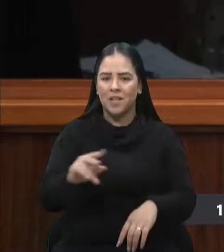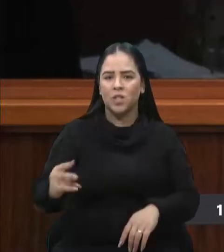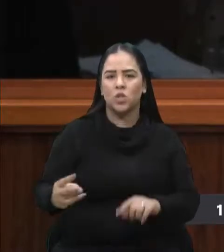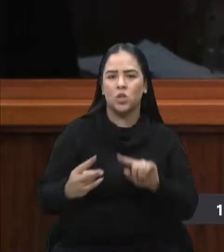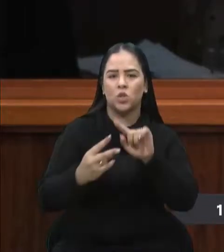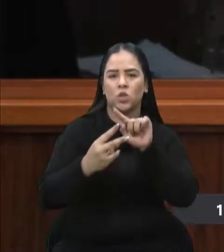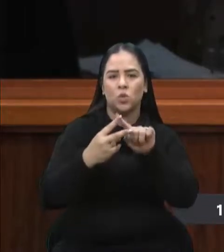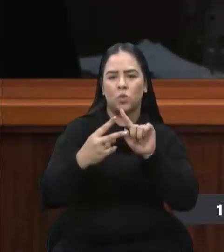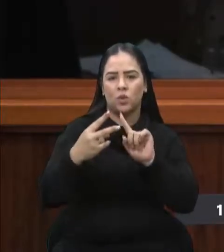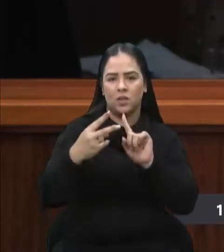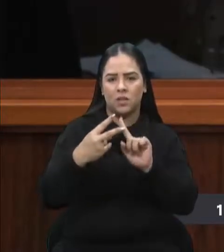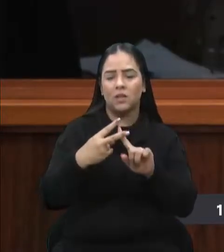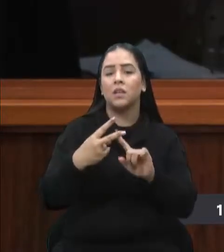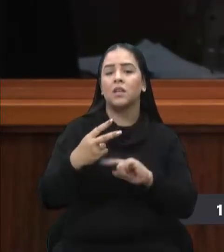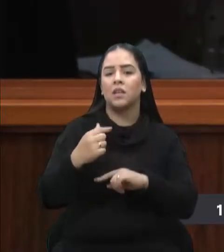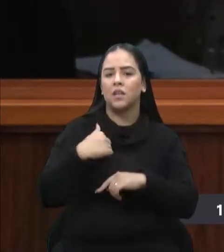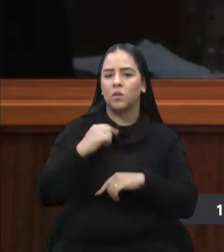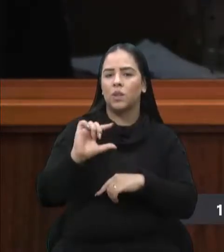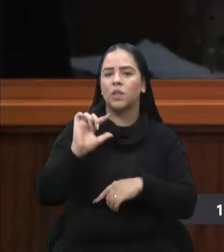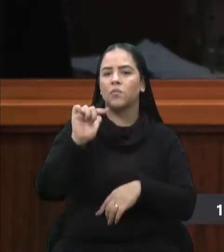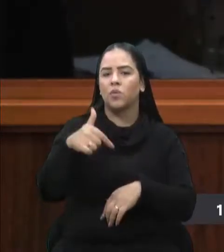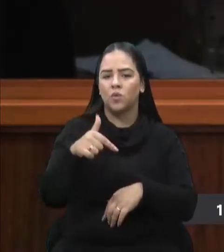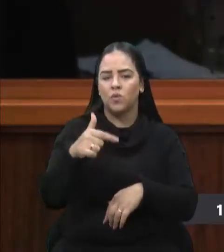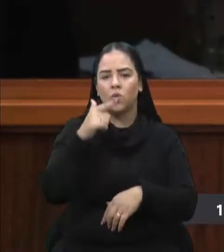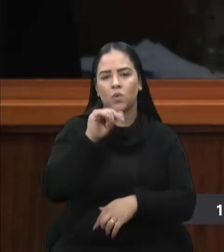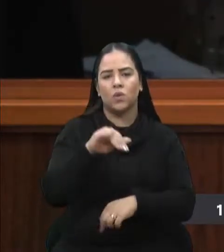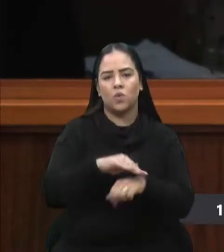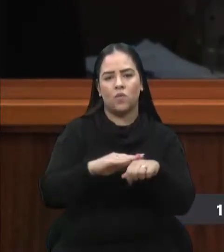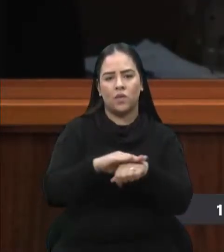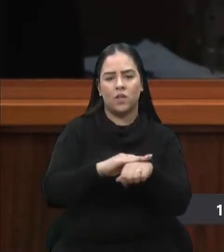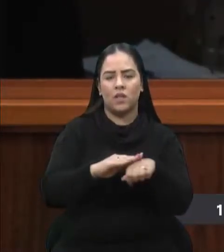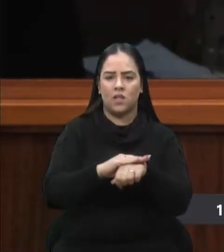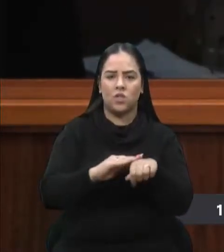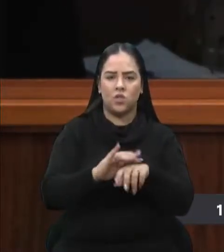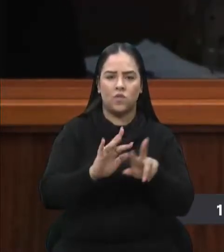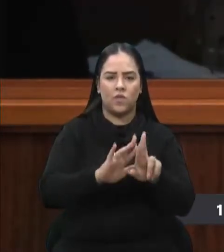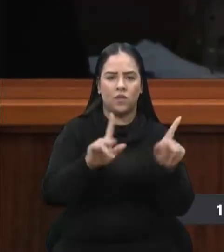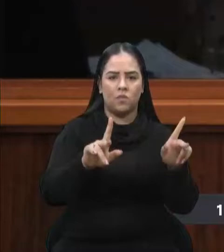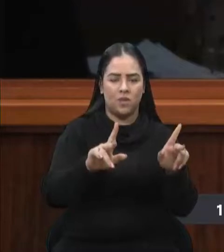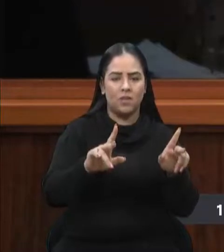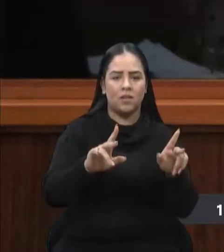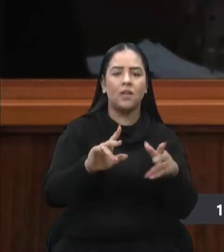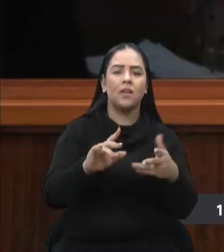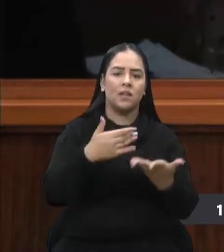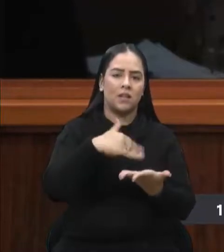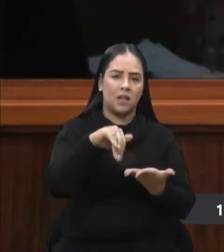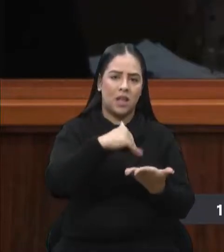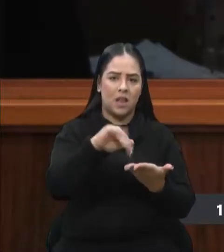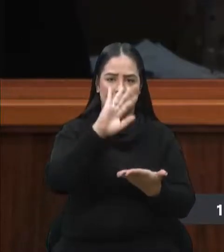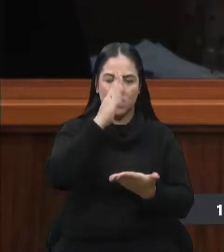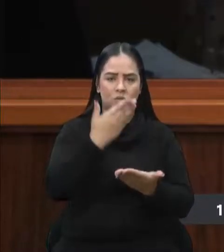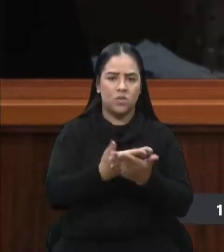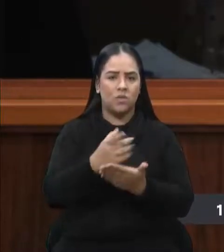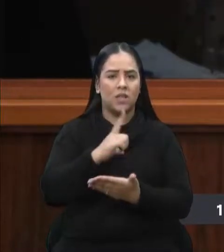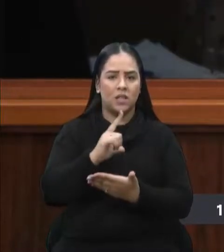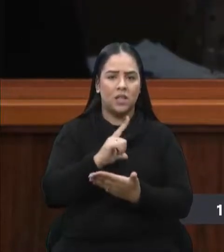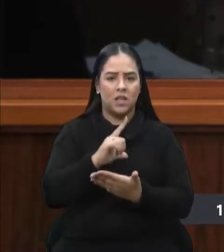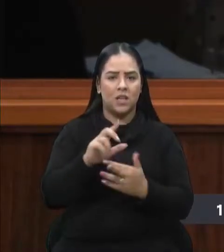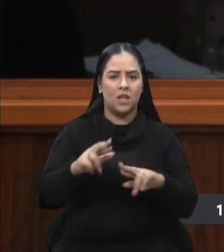questões, mas que eu vou ter a oportunidade de conversar de outra maneira com a secretária, provavelmente tem alguma reunião a partir